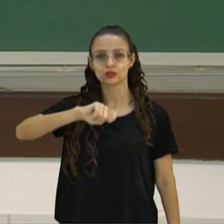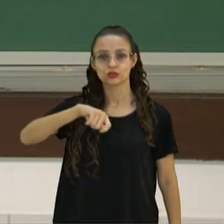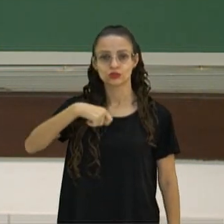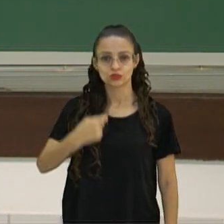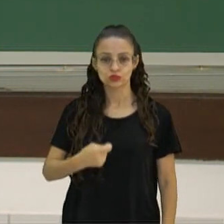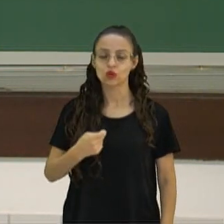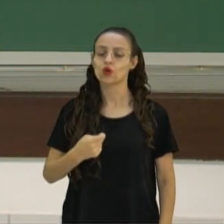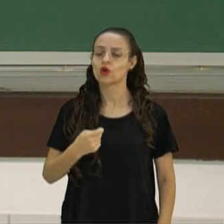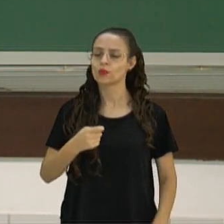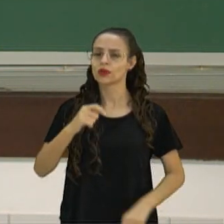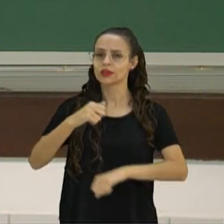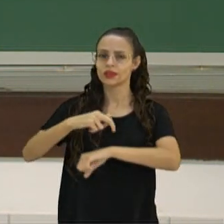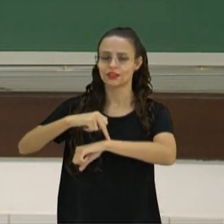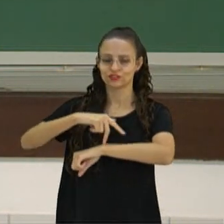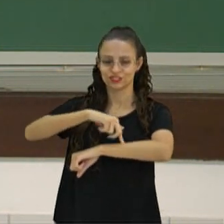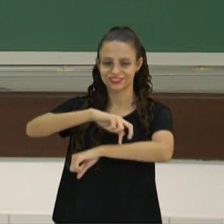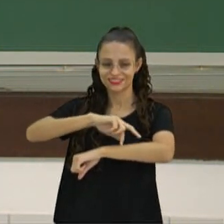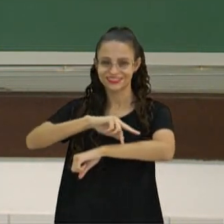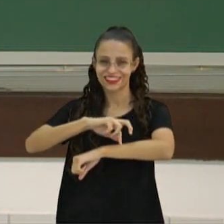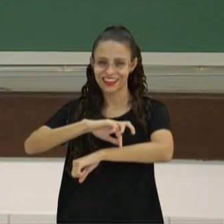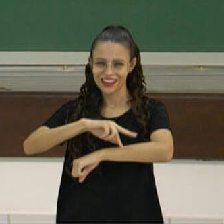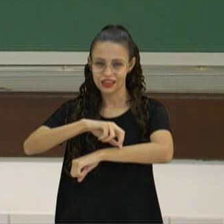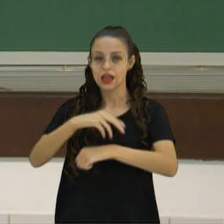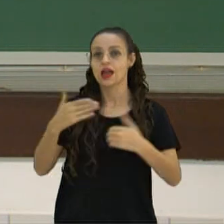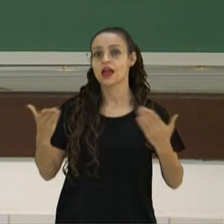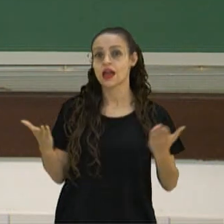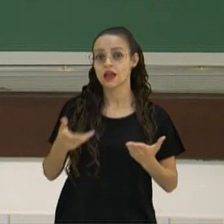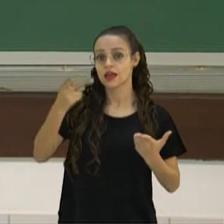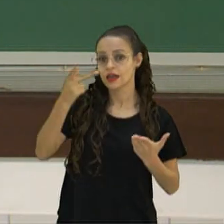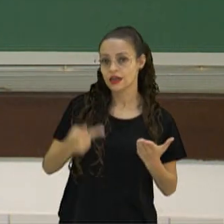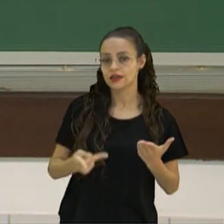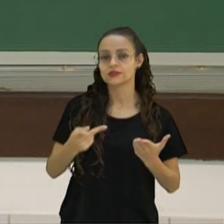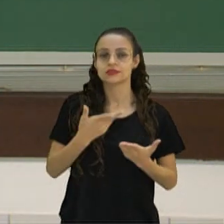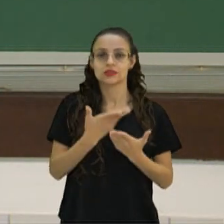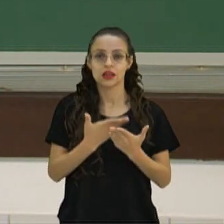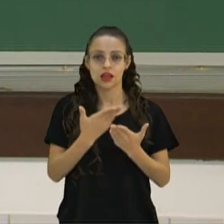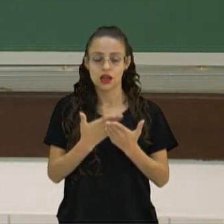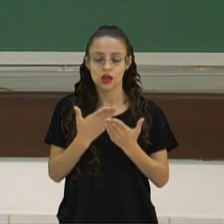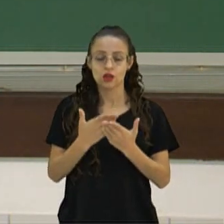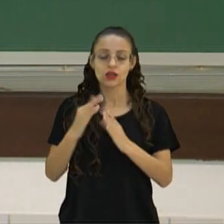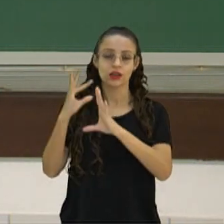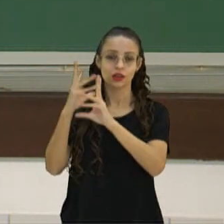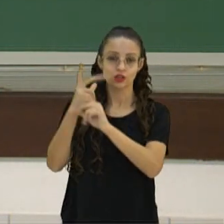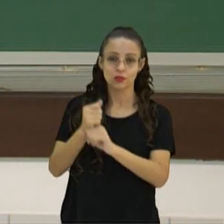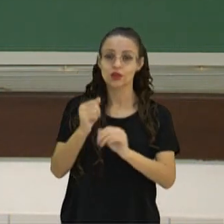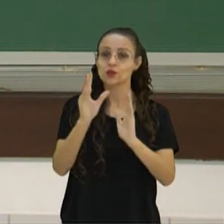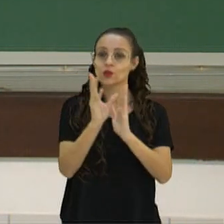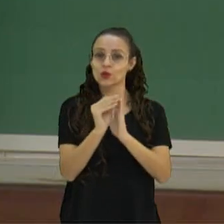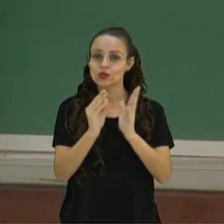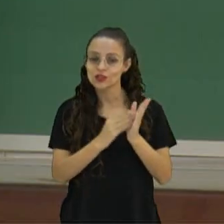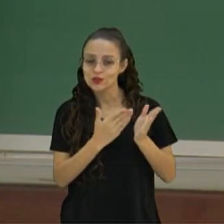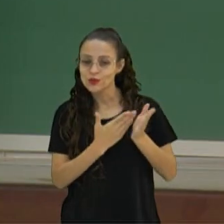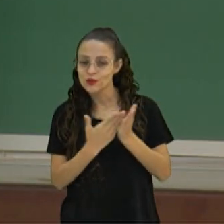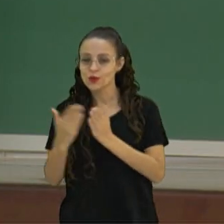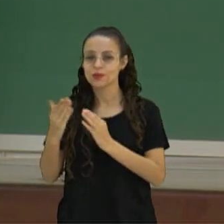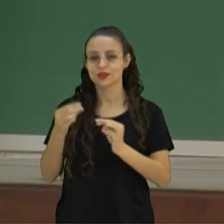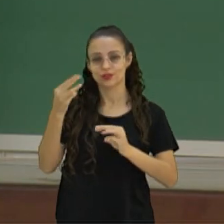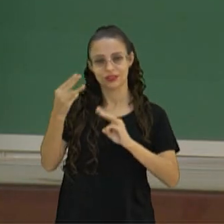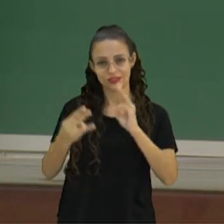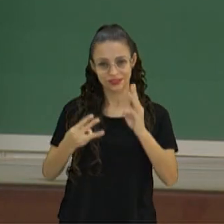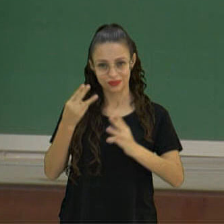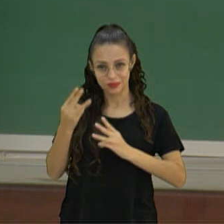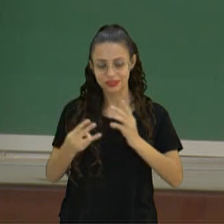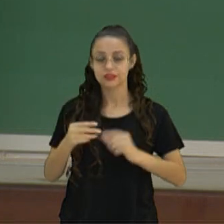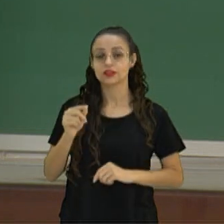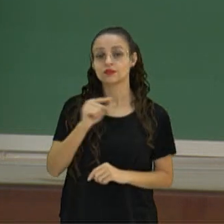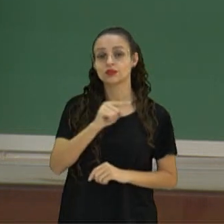aula nós retomamos os conteúdos trabalhados lá no início do ano. Vocês lá no início do ano não, né? No início do trimestre, perdão.